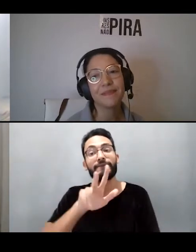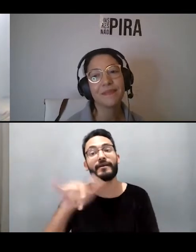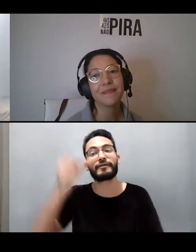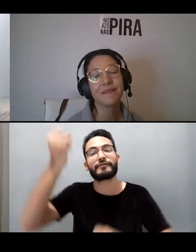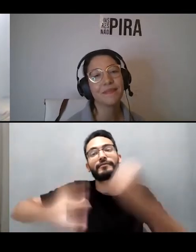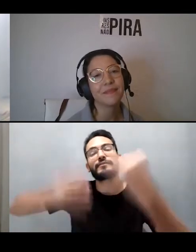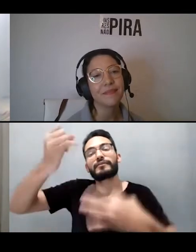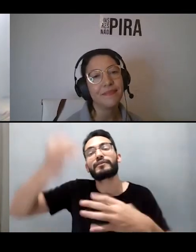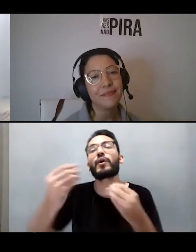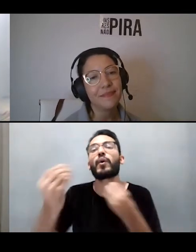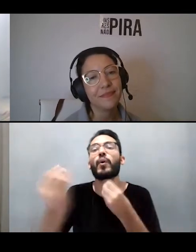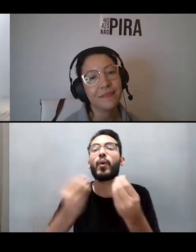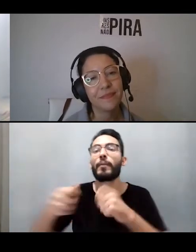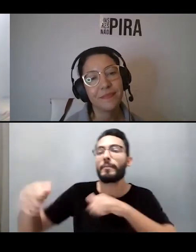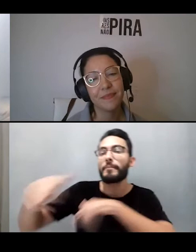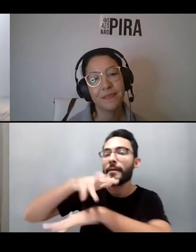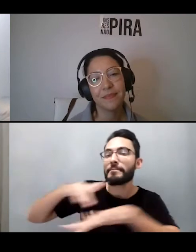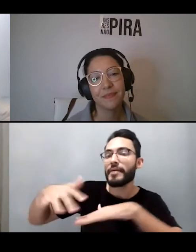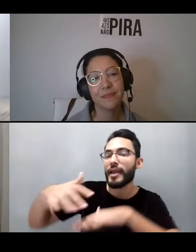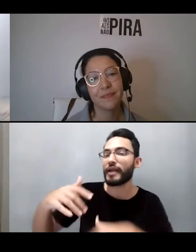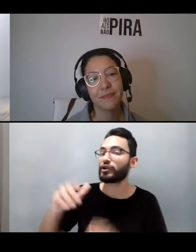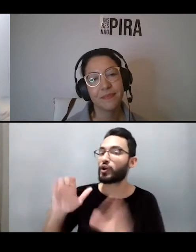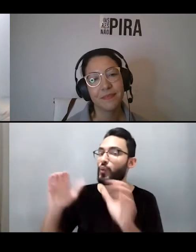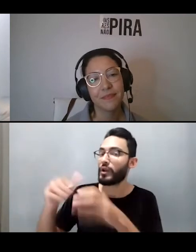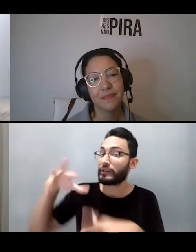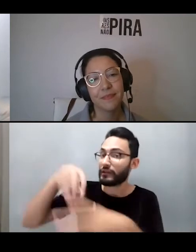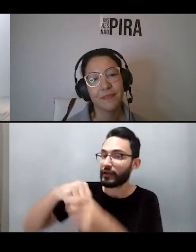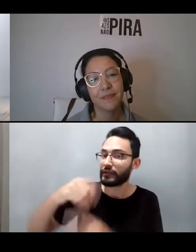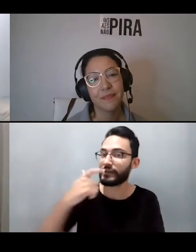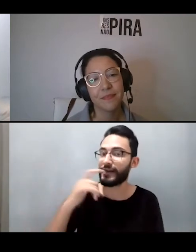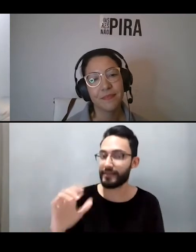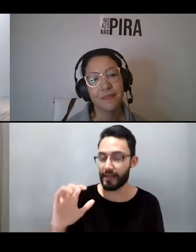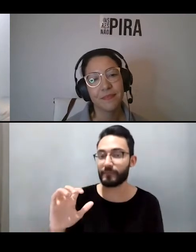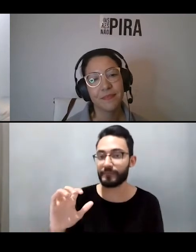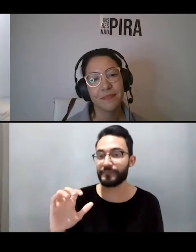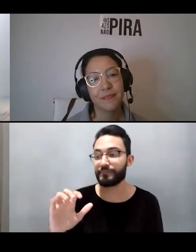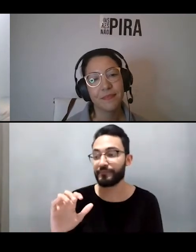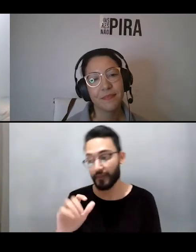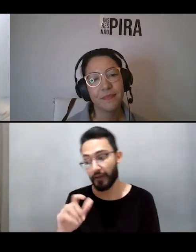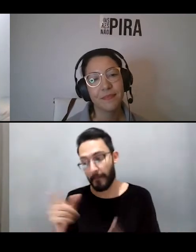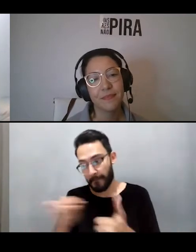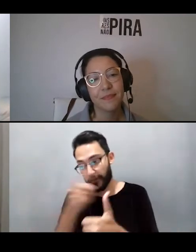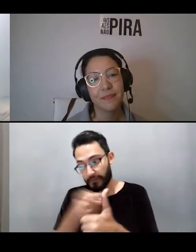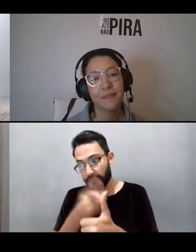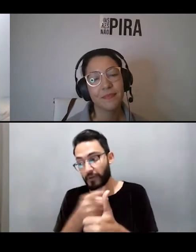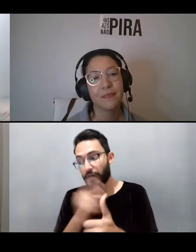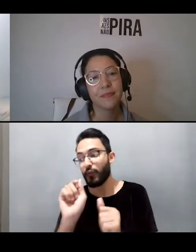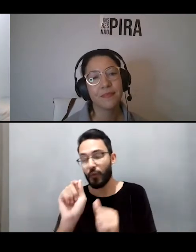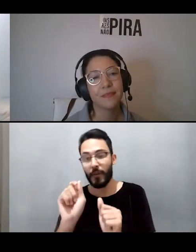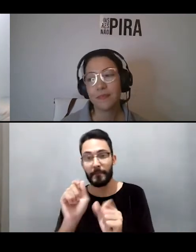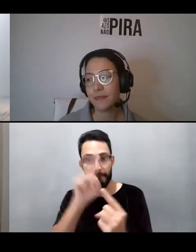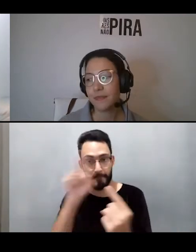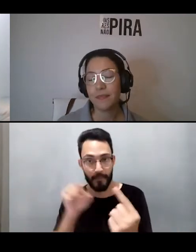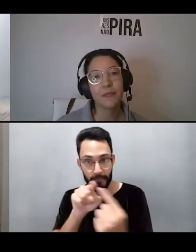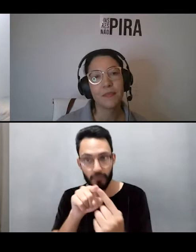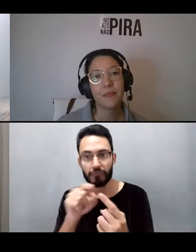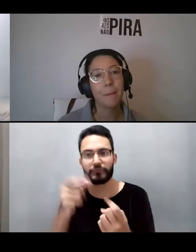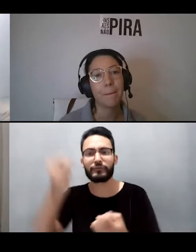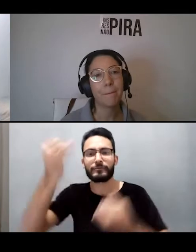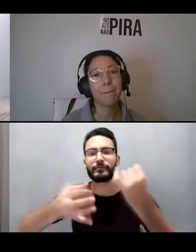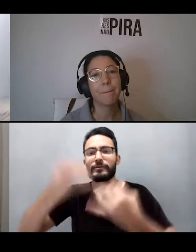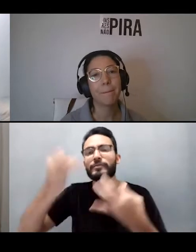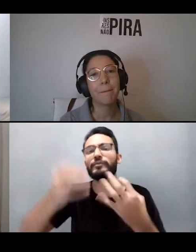nosso ambiente, né, falando aí das nossas comunidades na C&T. É, acho que primeiro, né, dentro do propósito da C&T, né, sobre sermos